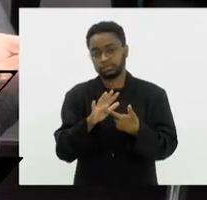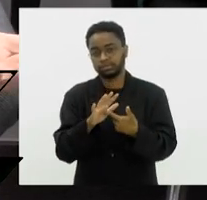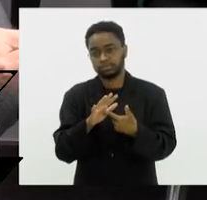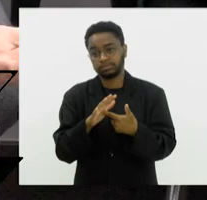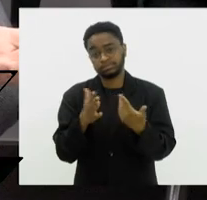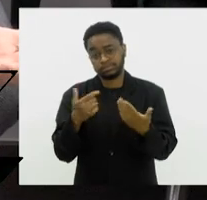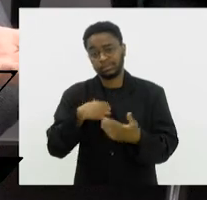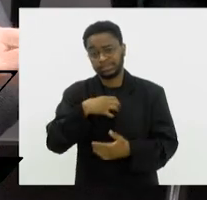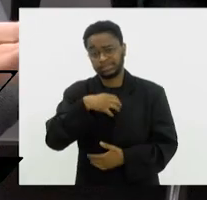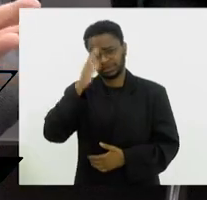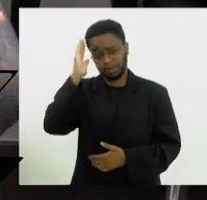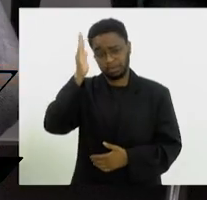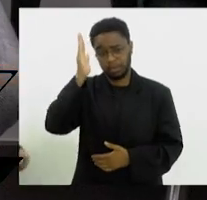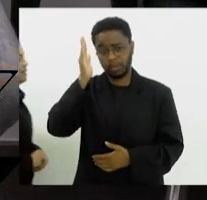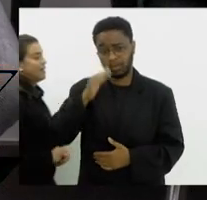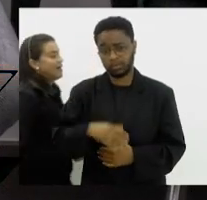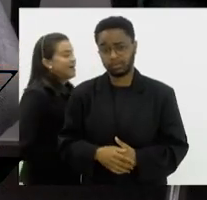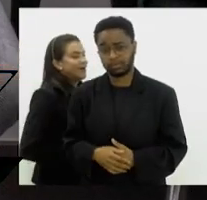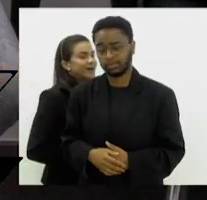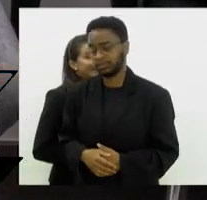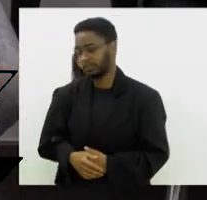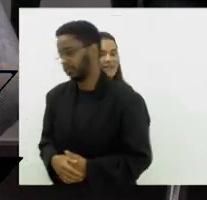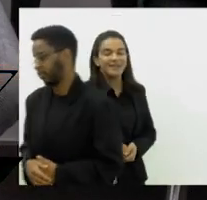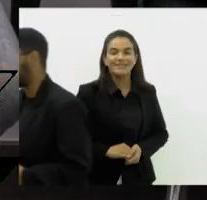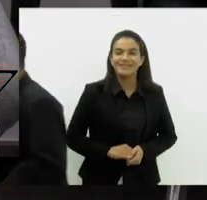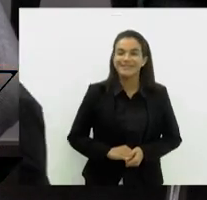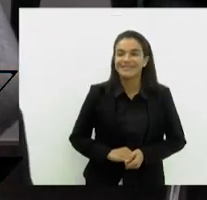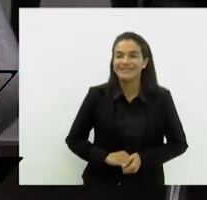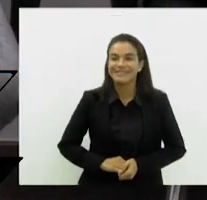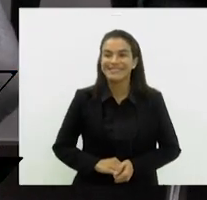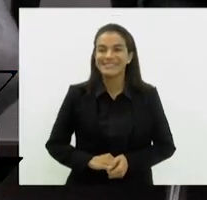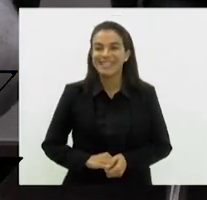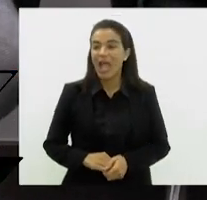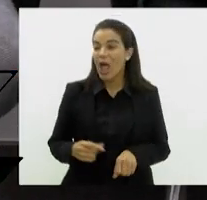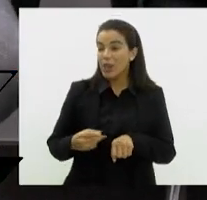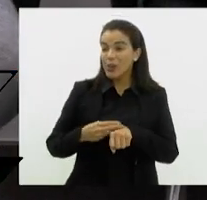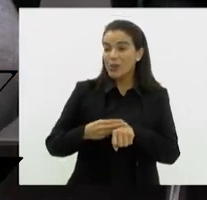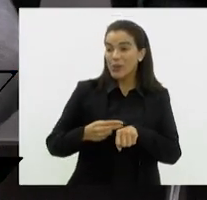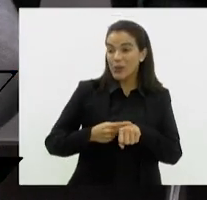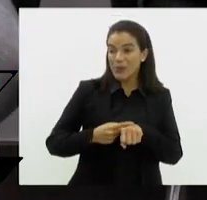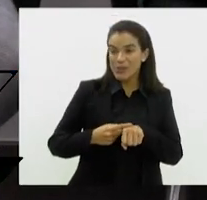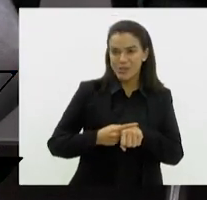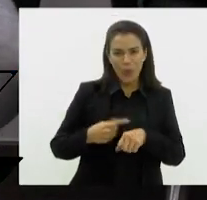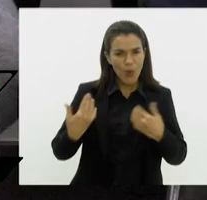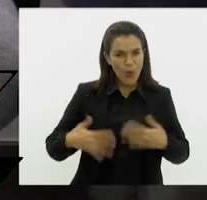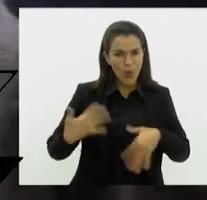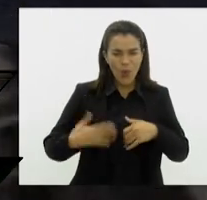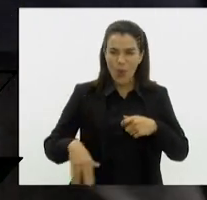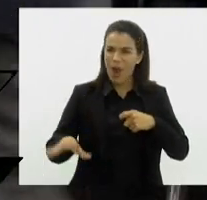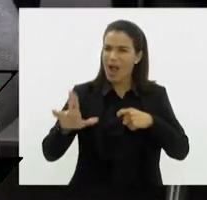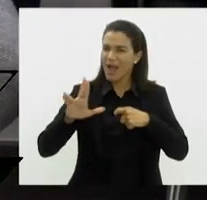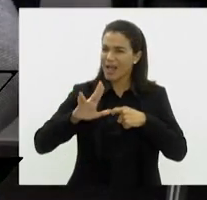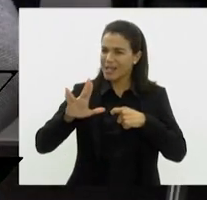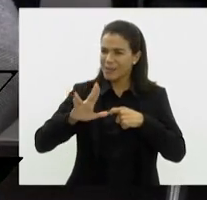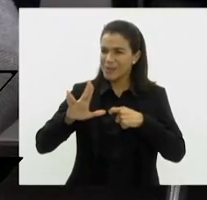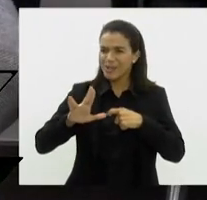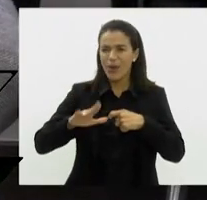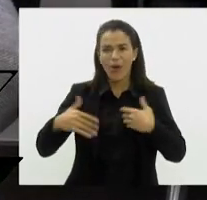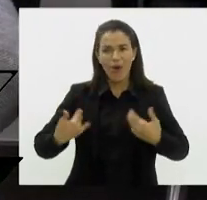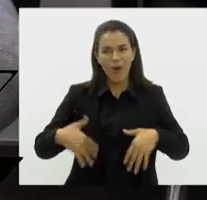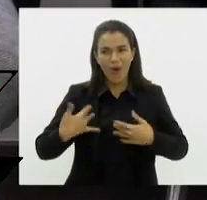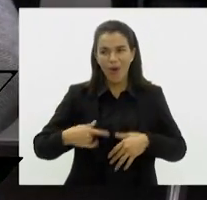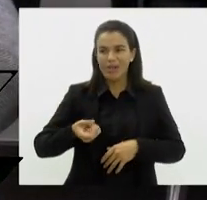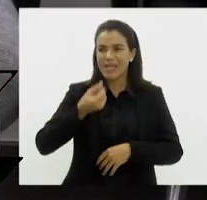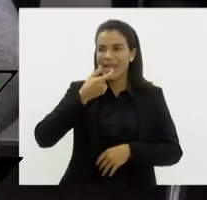sentindo nu, completamente. Não, querido, o que eu estou querendo dizer... Ludismo digital. Haja canabidiol. Ludismo digital. O que eu tenho a